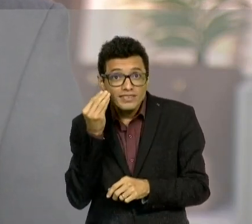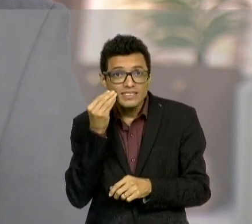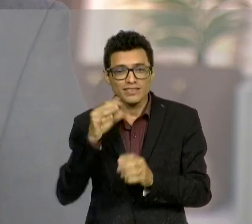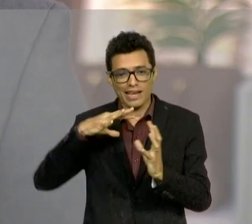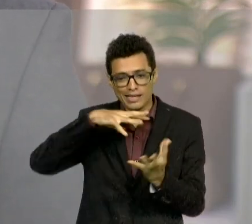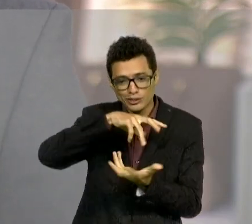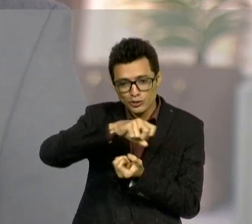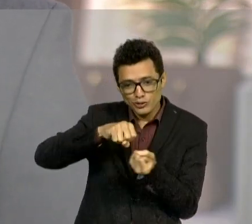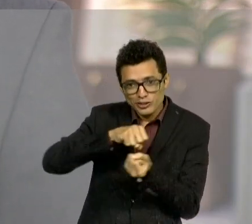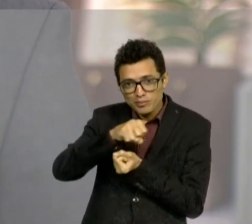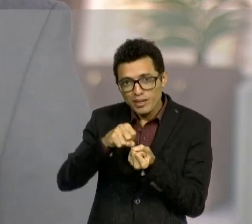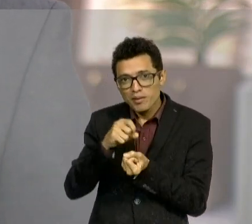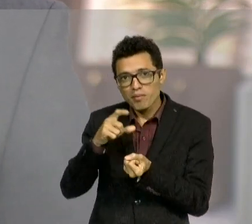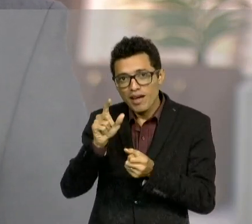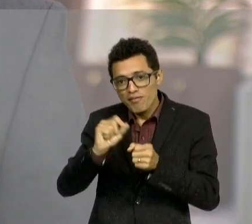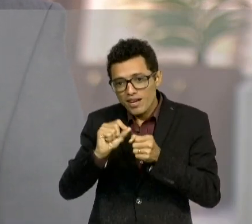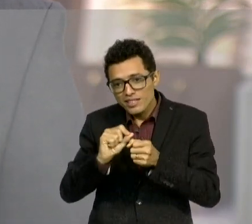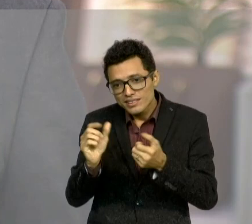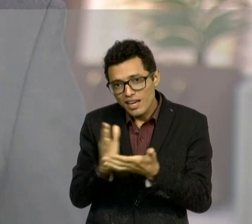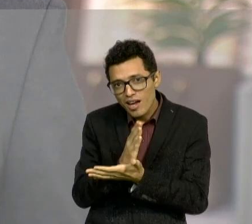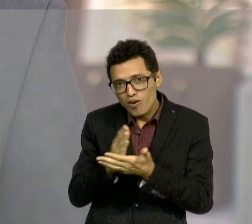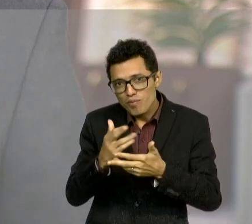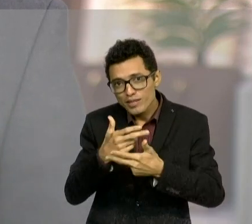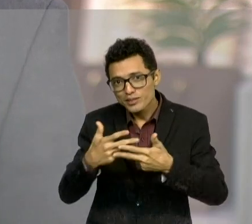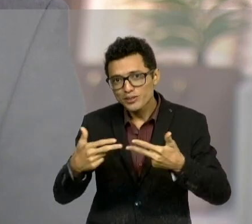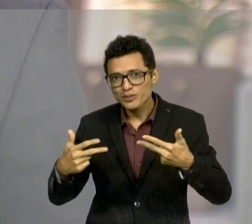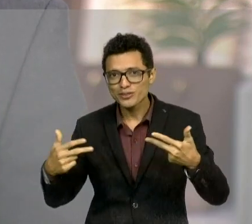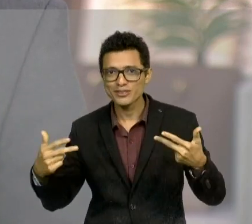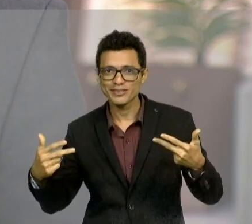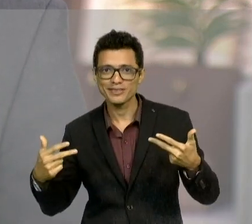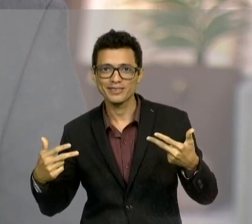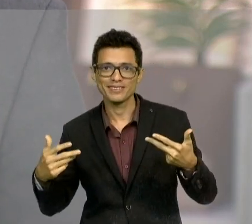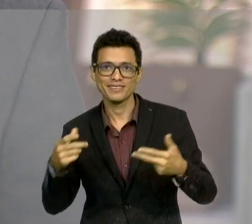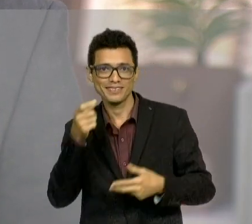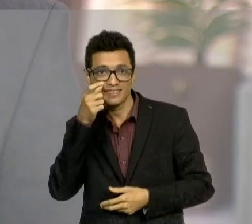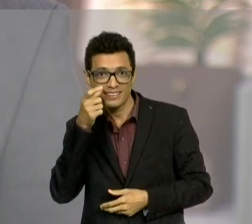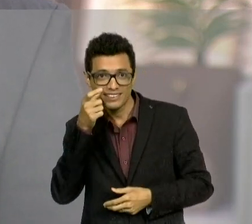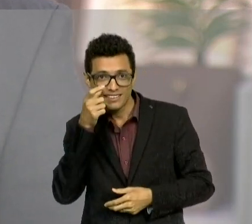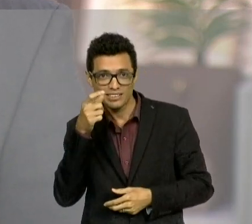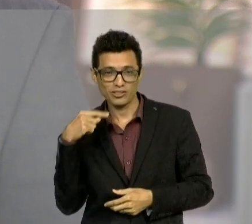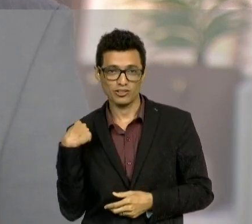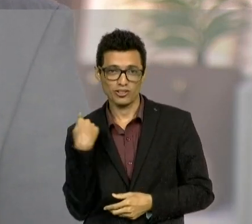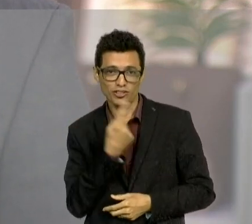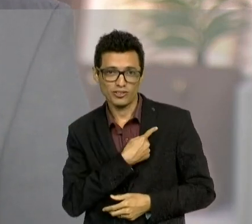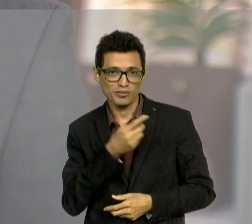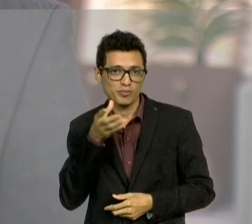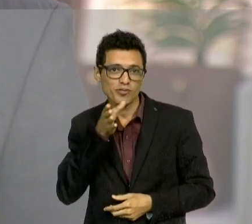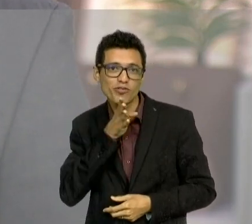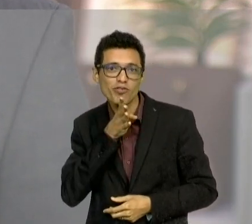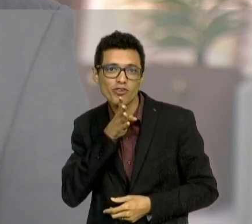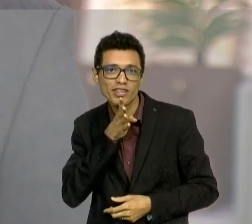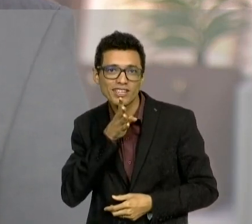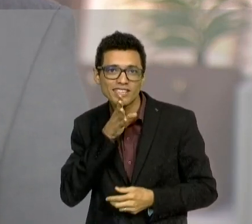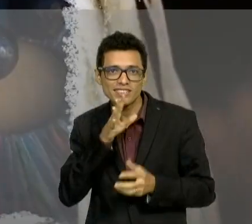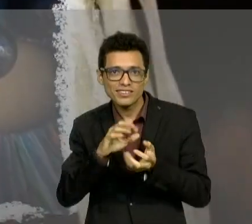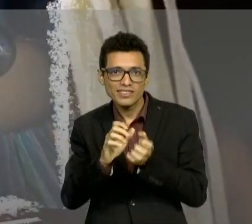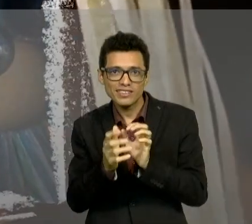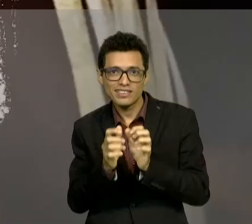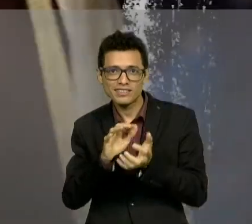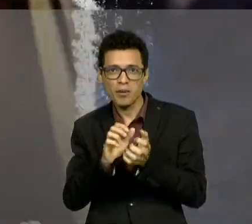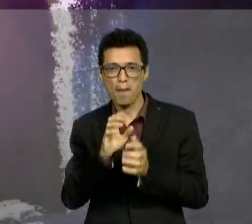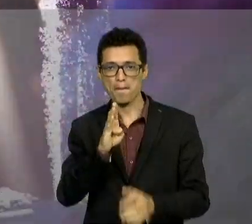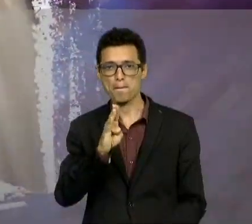artigos pessoais. Vamos conhecer agora um pouco do trabalho de artesãos com as chamadas biojoias.